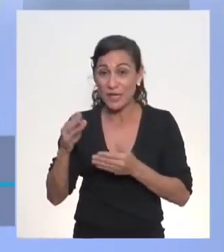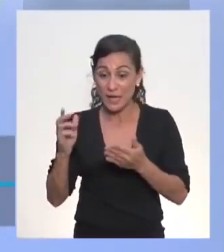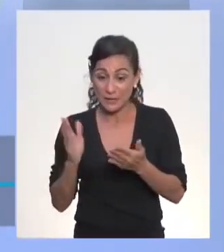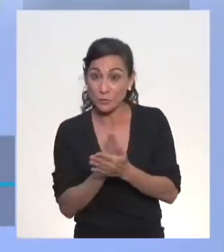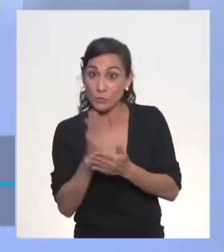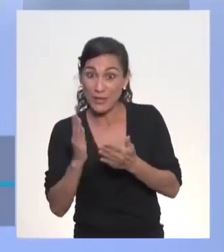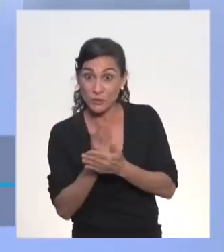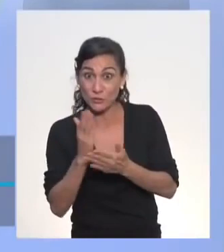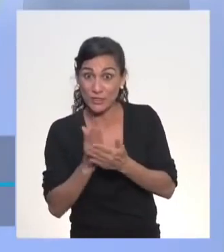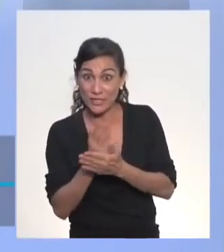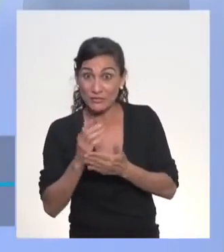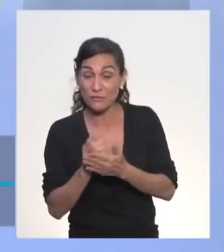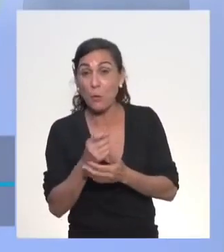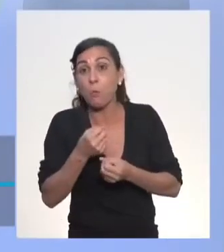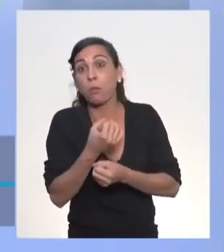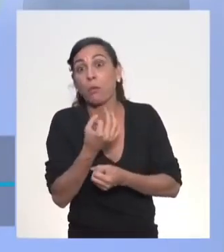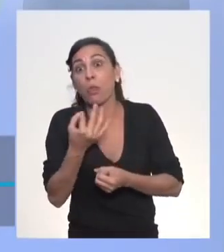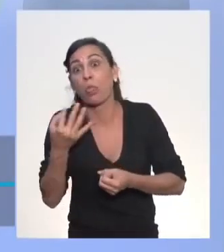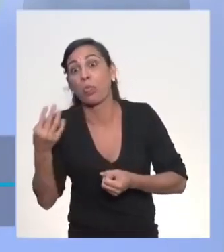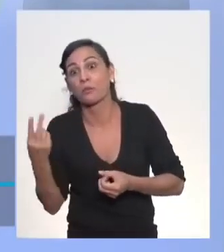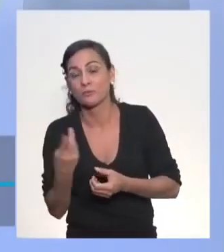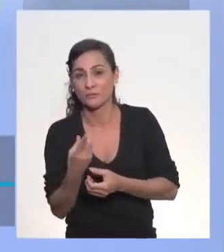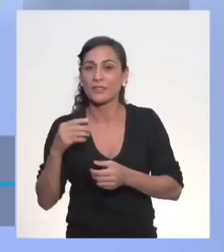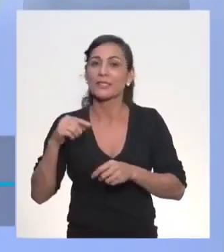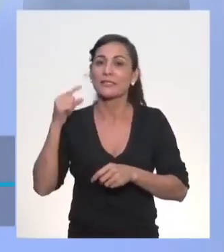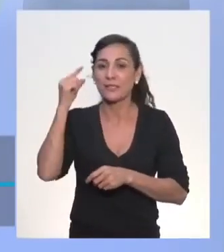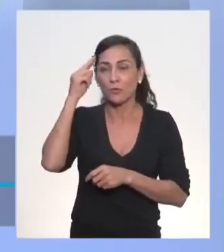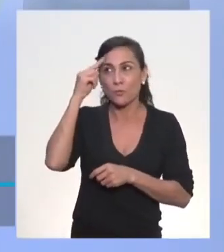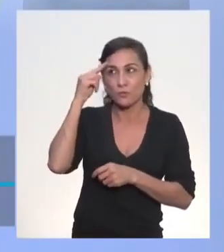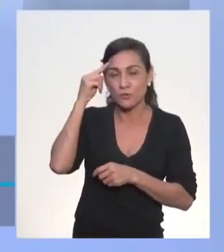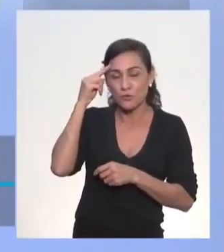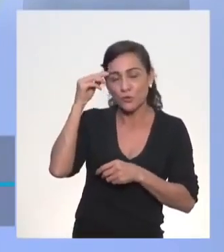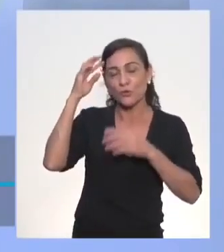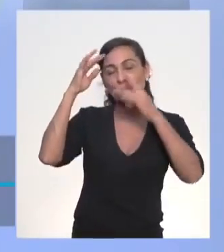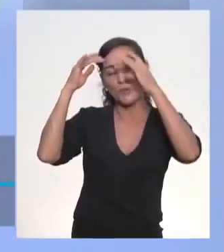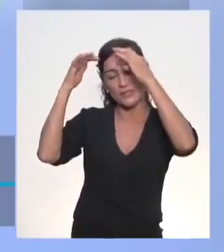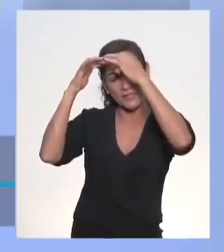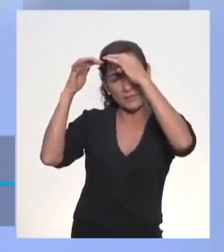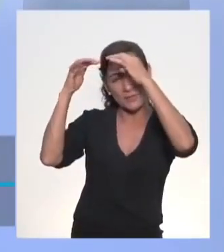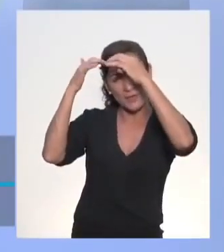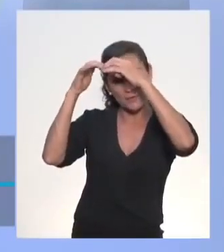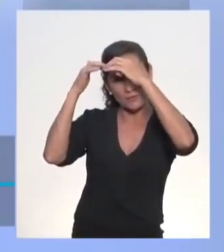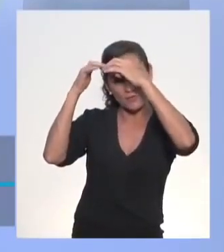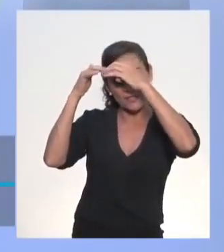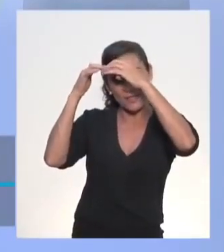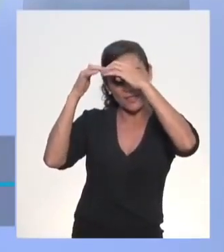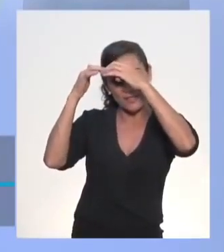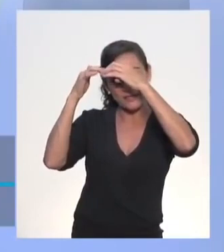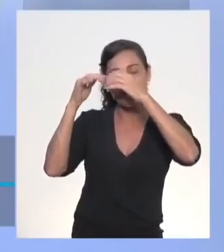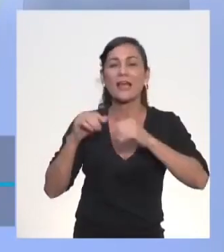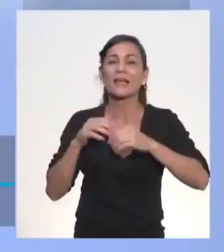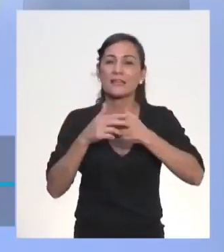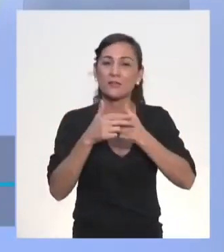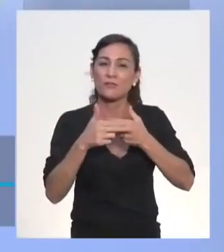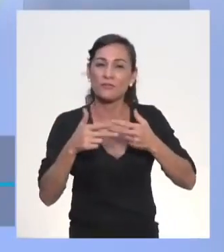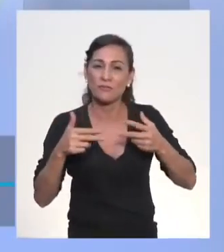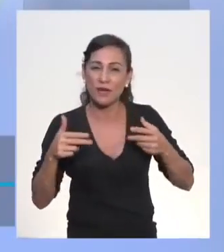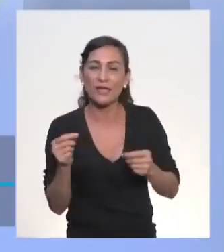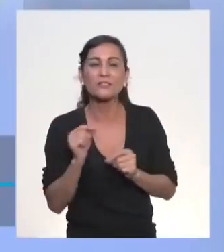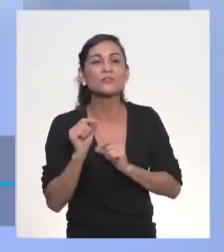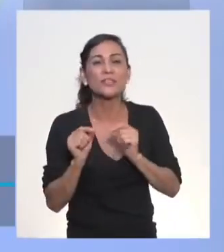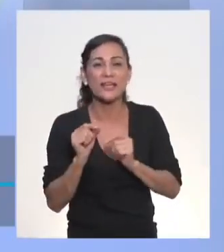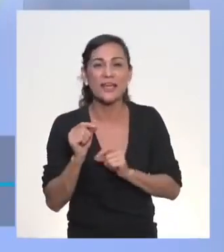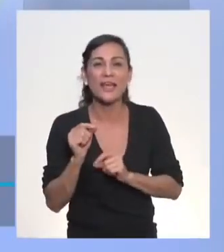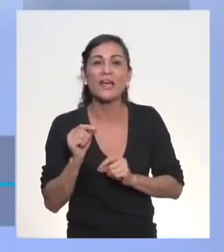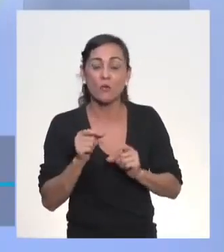várias páginas. Ou seja, o sonho, o pensamento, o fluxo de consciência, ou seja, quando o